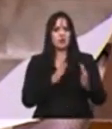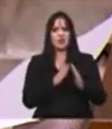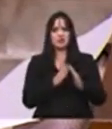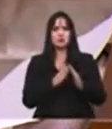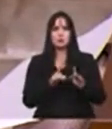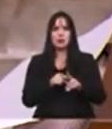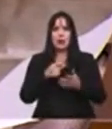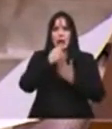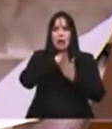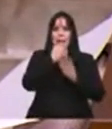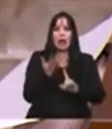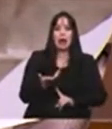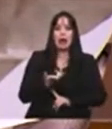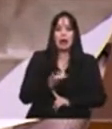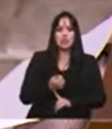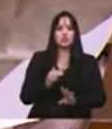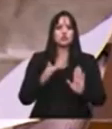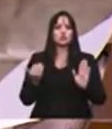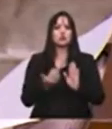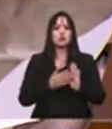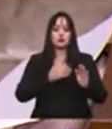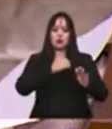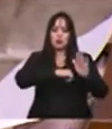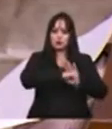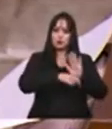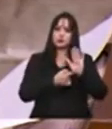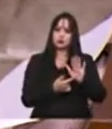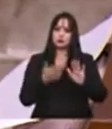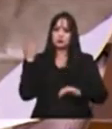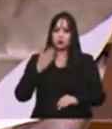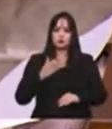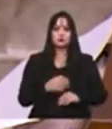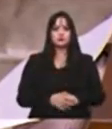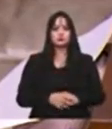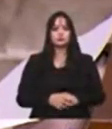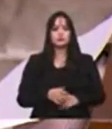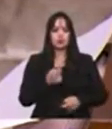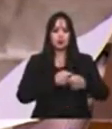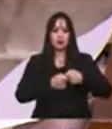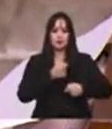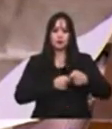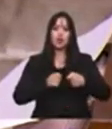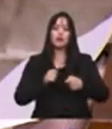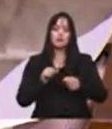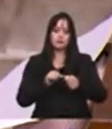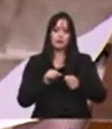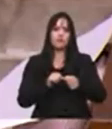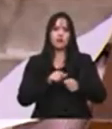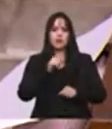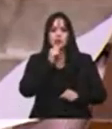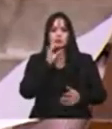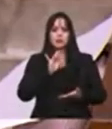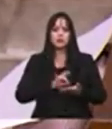de arte, todos estes atos criminosos devidamente demonstrados nos autos. A lavagem de dinheiro foi cometida ainda